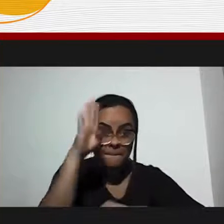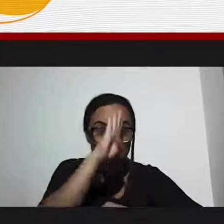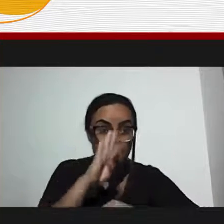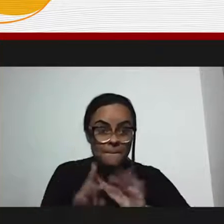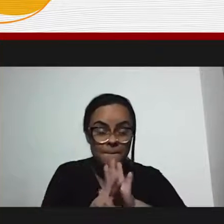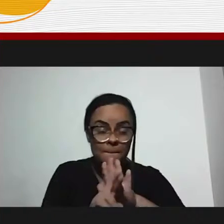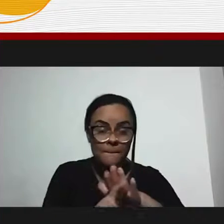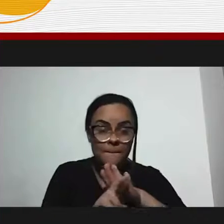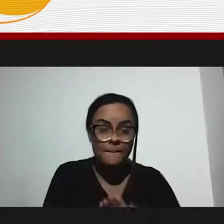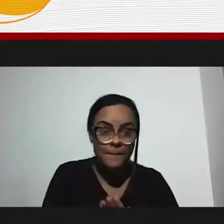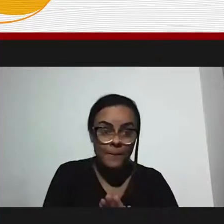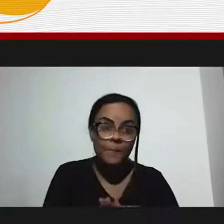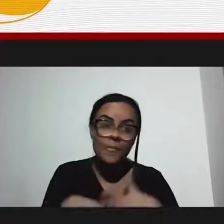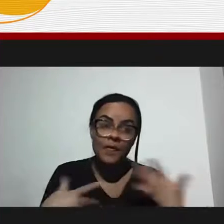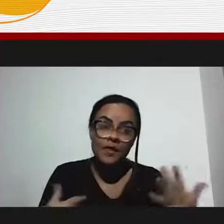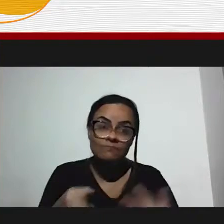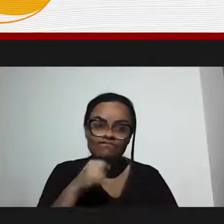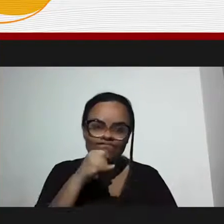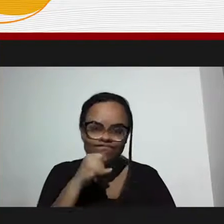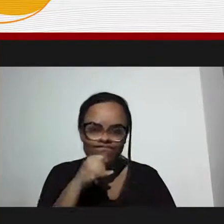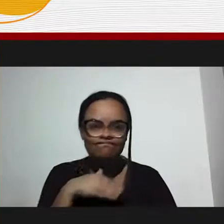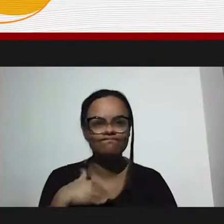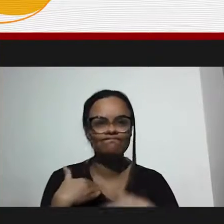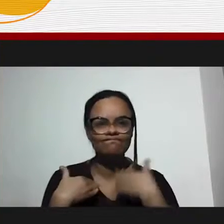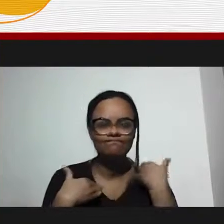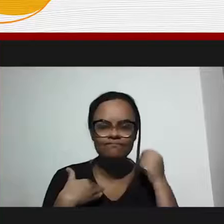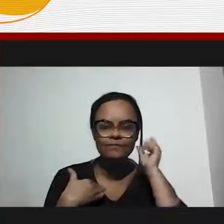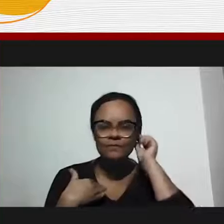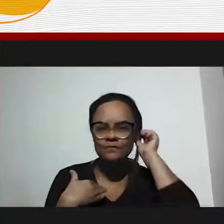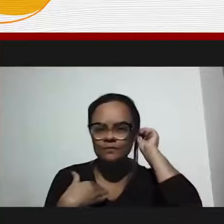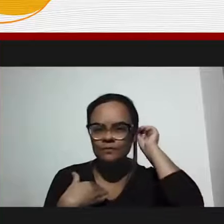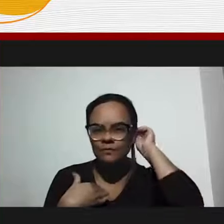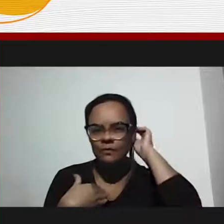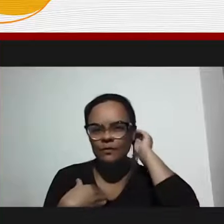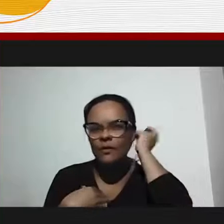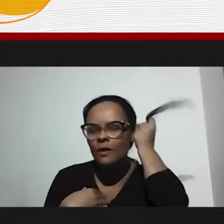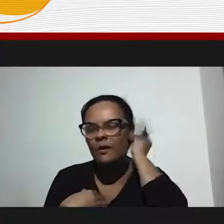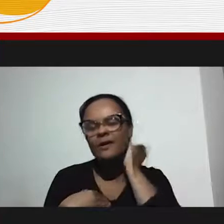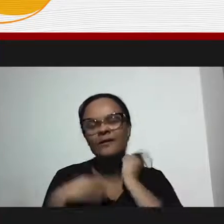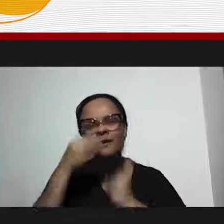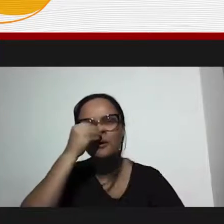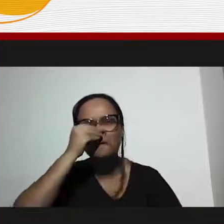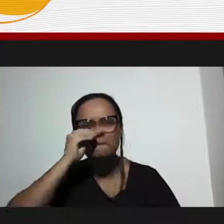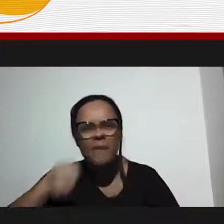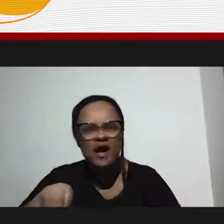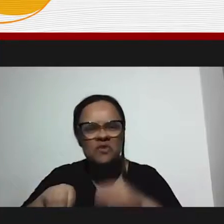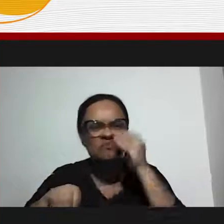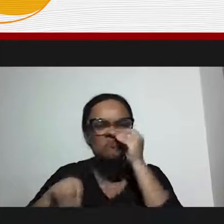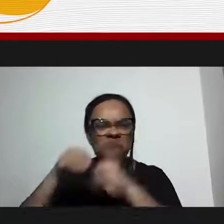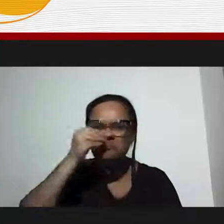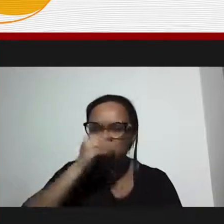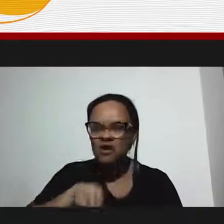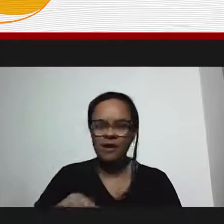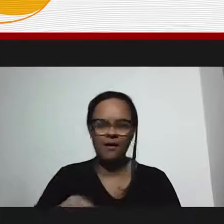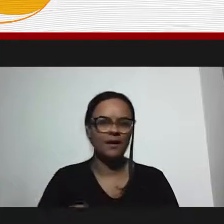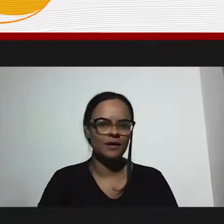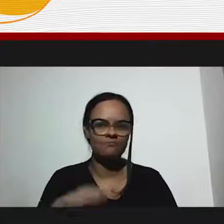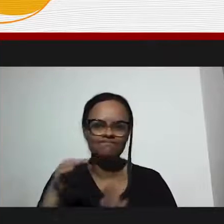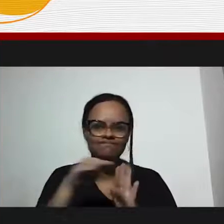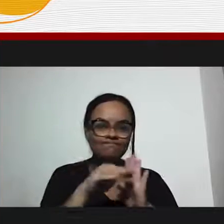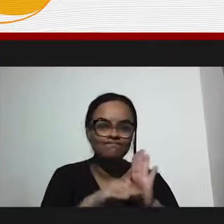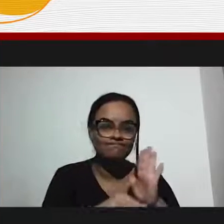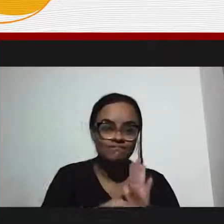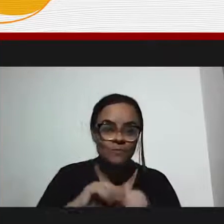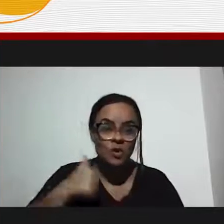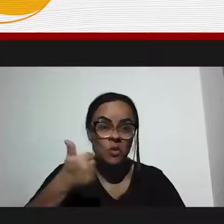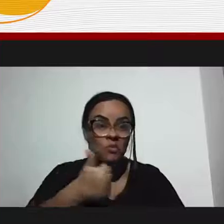representando o país, infelizmente, acabou o esporte, foram largados ao canto. Não tem um programa de